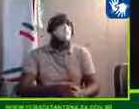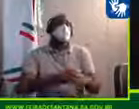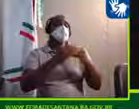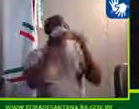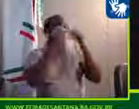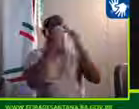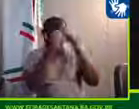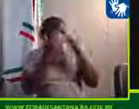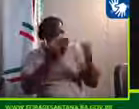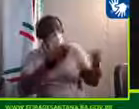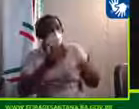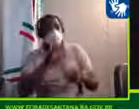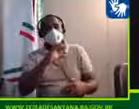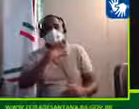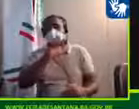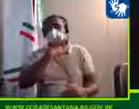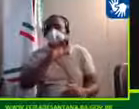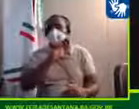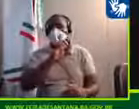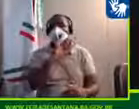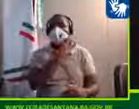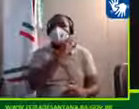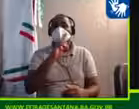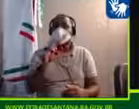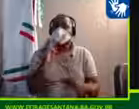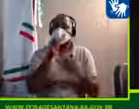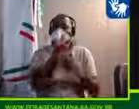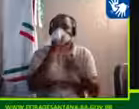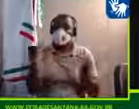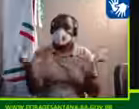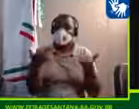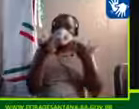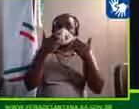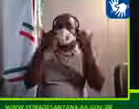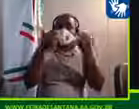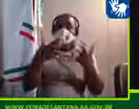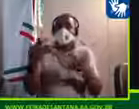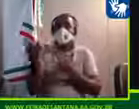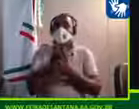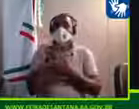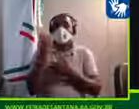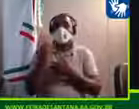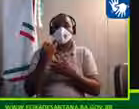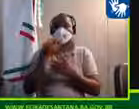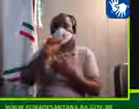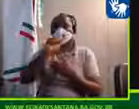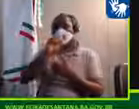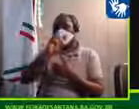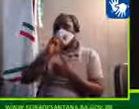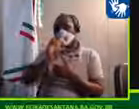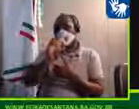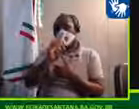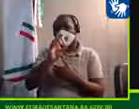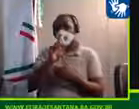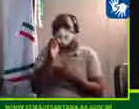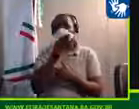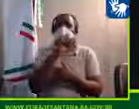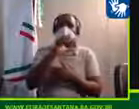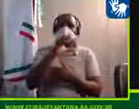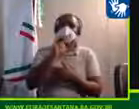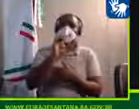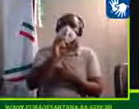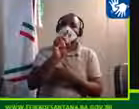Obrigada, Carlos, pela participação. Bom dia, boa semana para você. Passo agora a palavra para o Acorda Cidade.